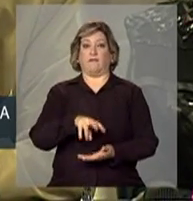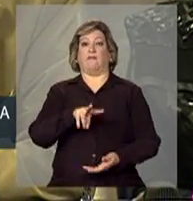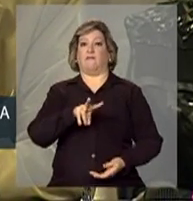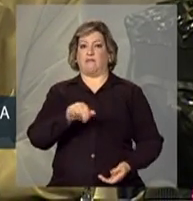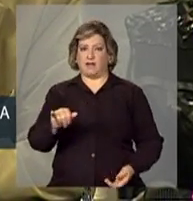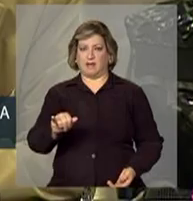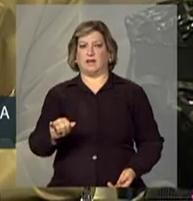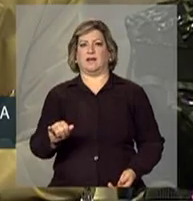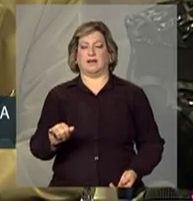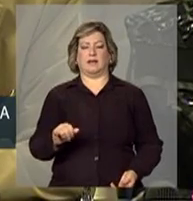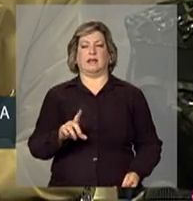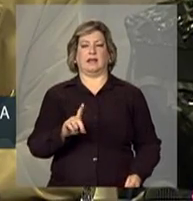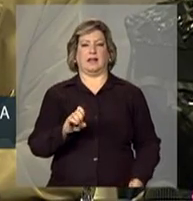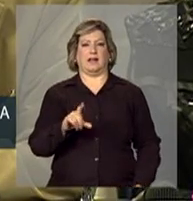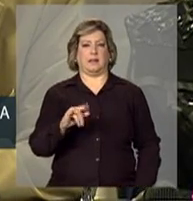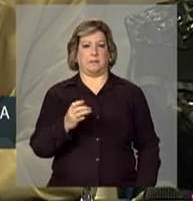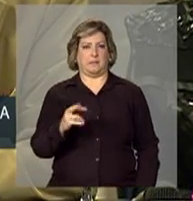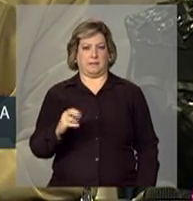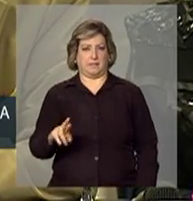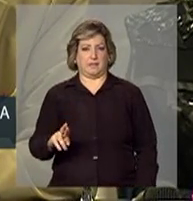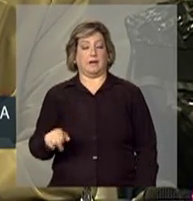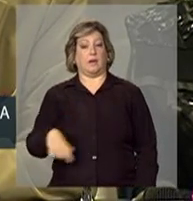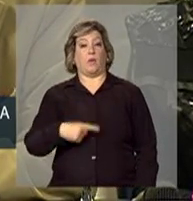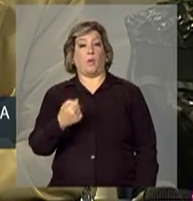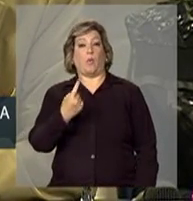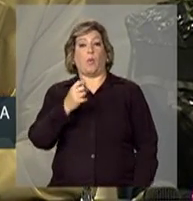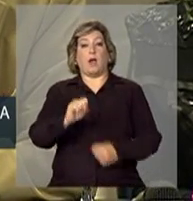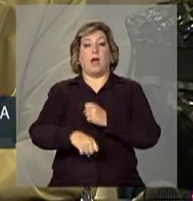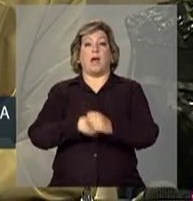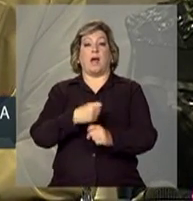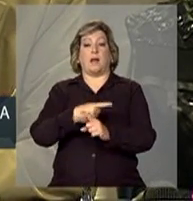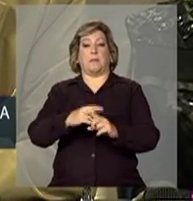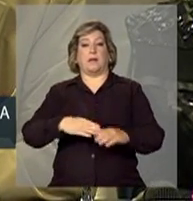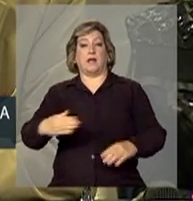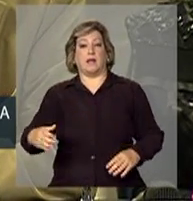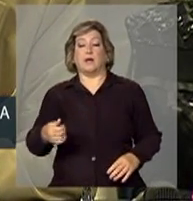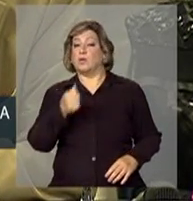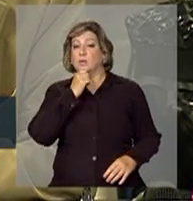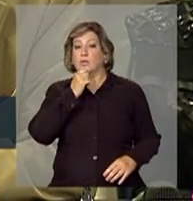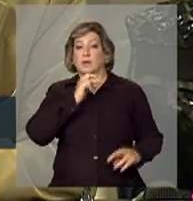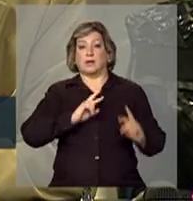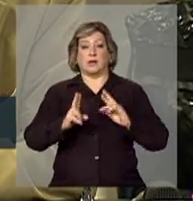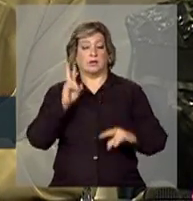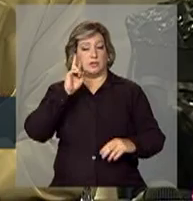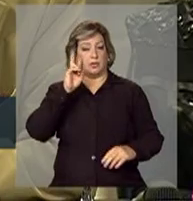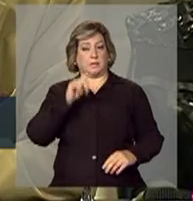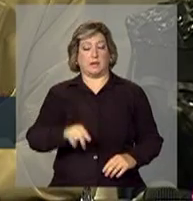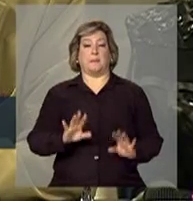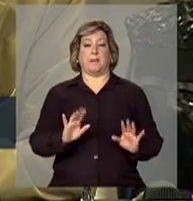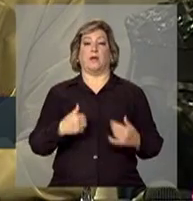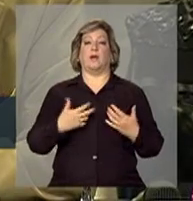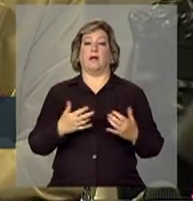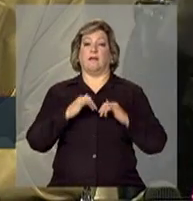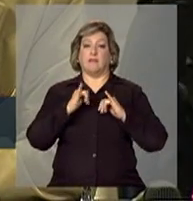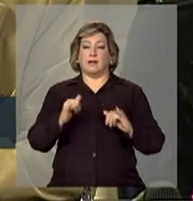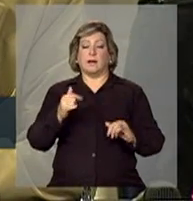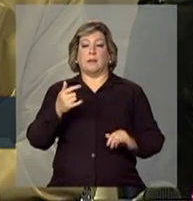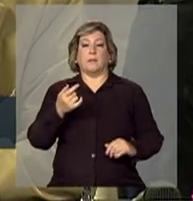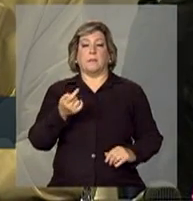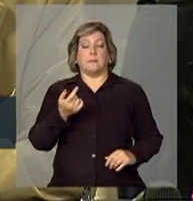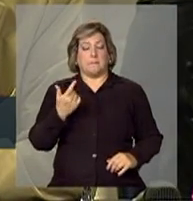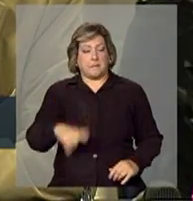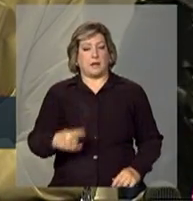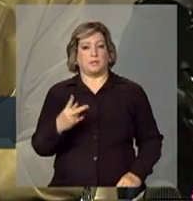não, já que agora nós temos quase um ano e meio a mais, não estamos deliberando sobre isso. Agora, eu queria só dizer, mais uma vez, a minha posição